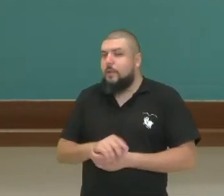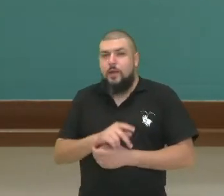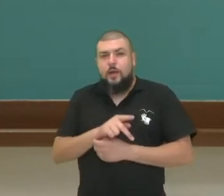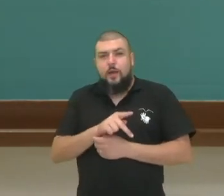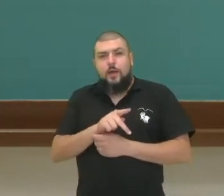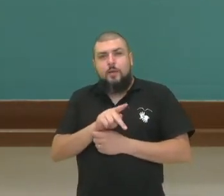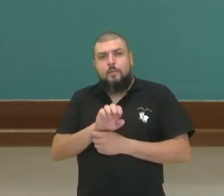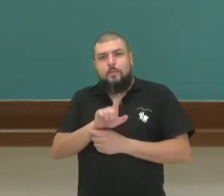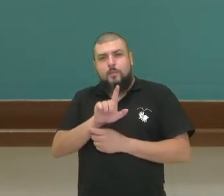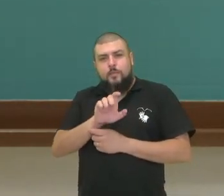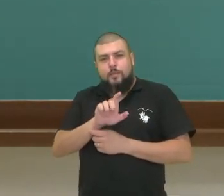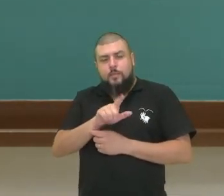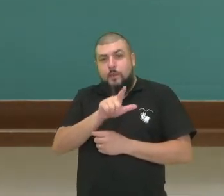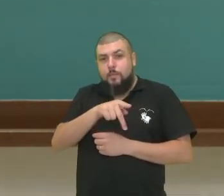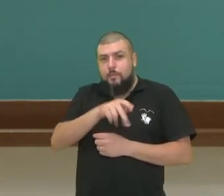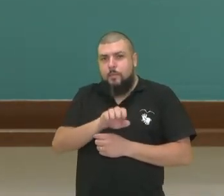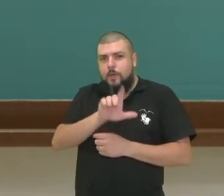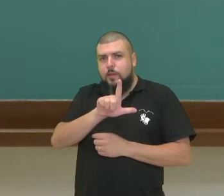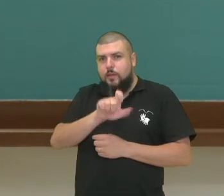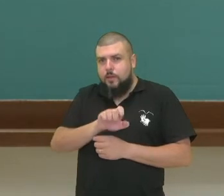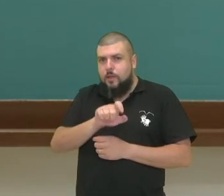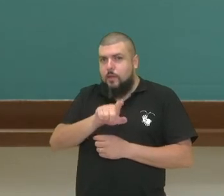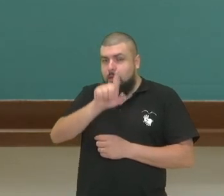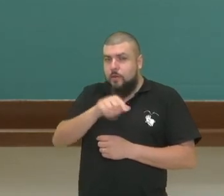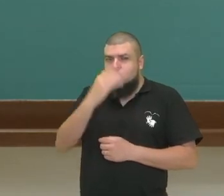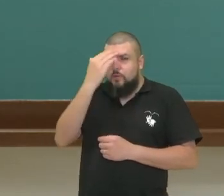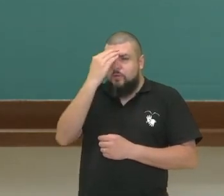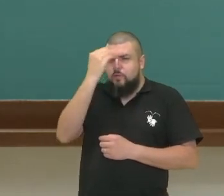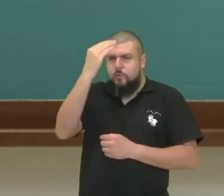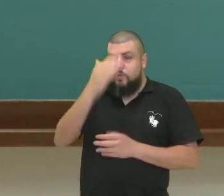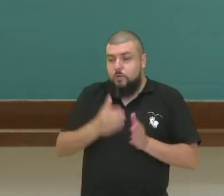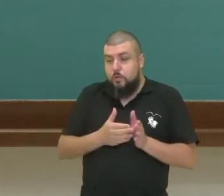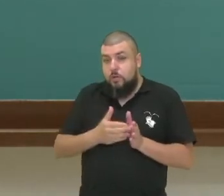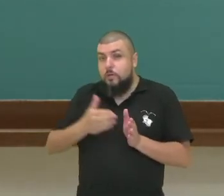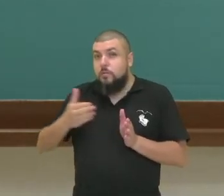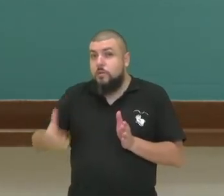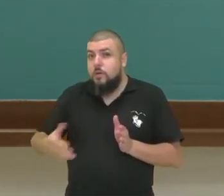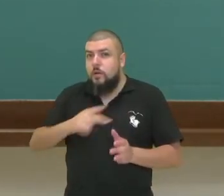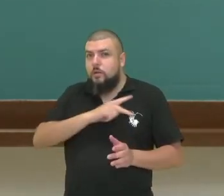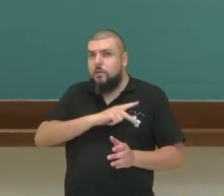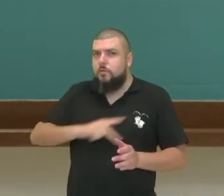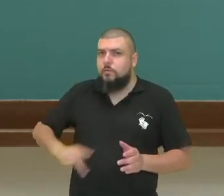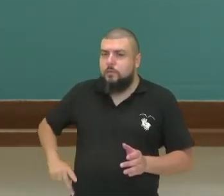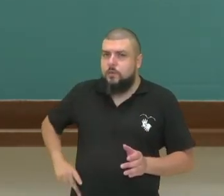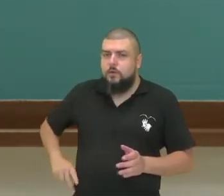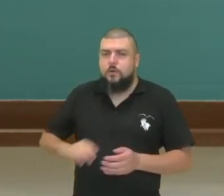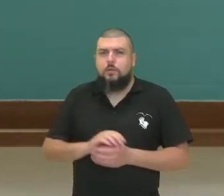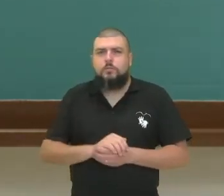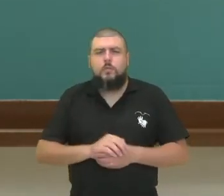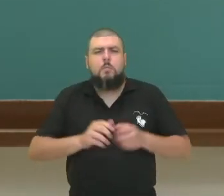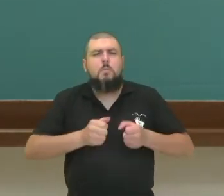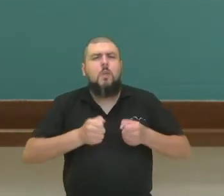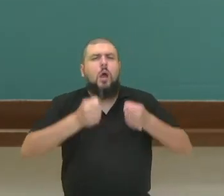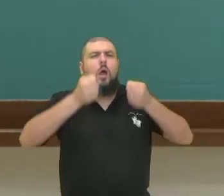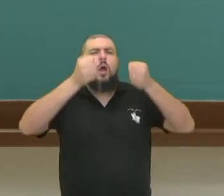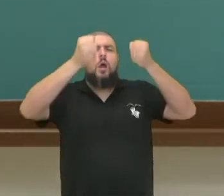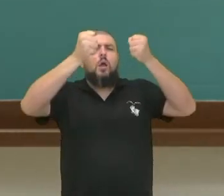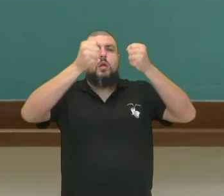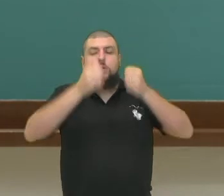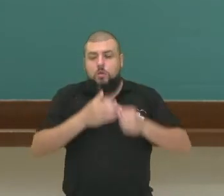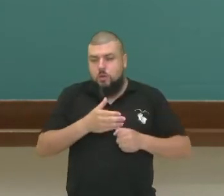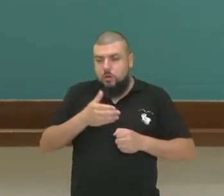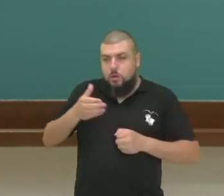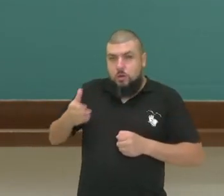do presidente, General Médici. Foi nesse período que deu bastante orgulho para o Brasil. O Brasil estava crescendo, desenvolvendo